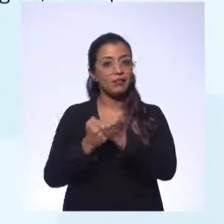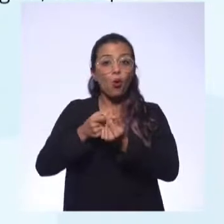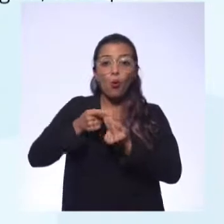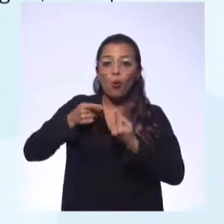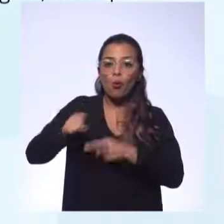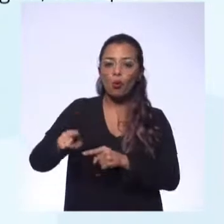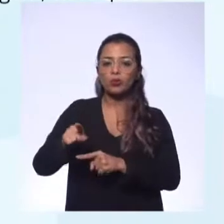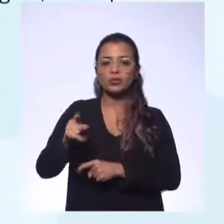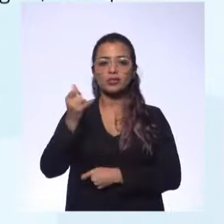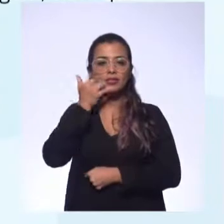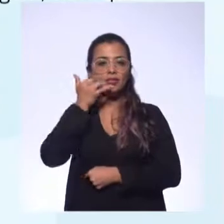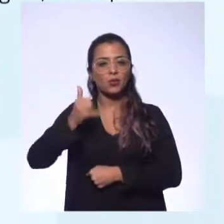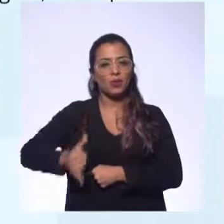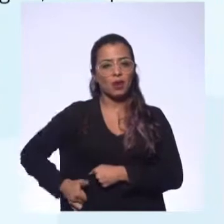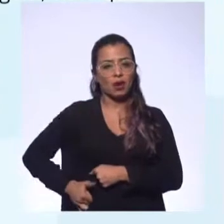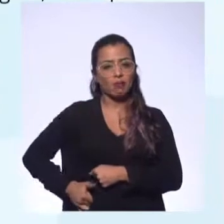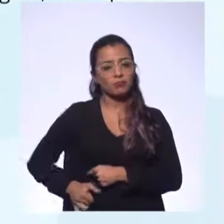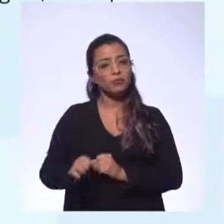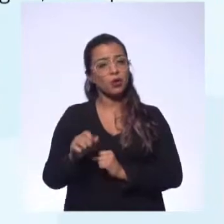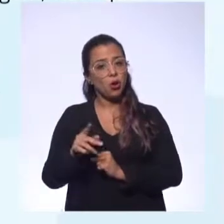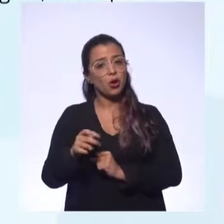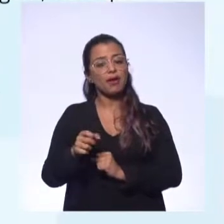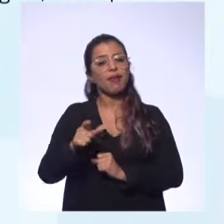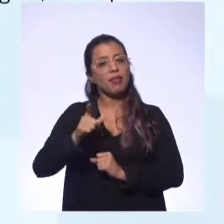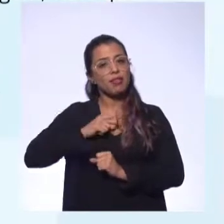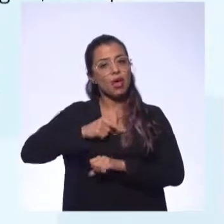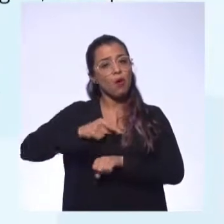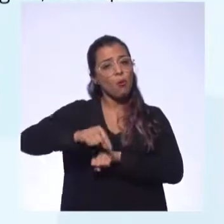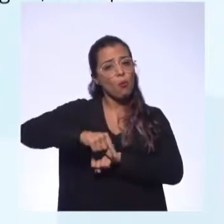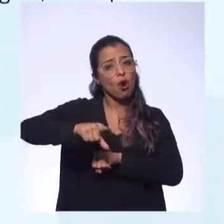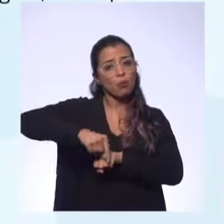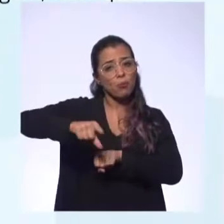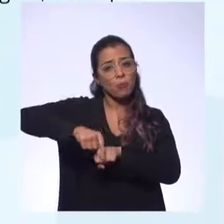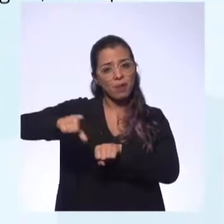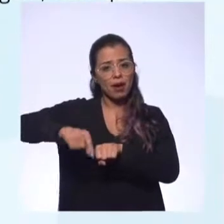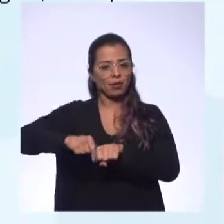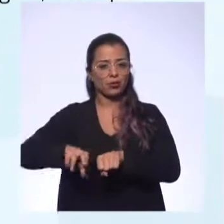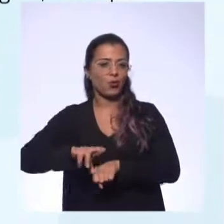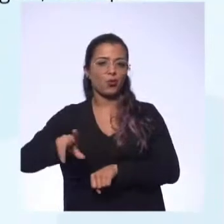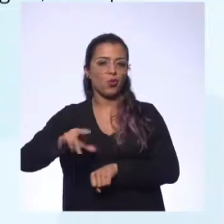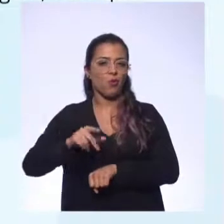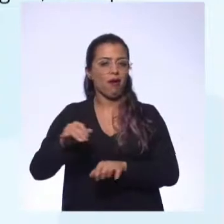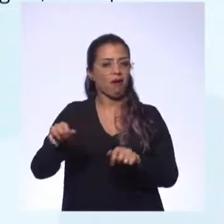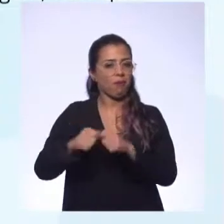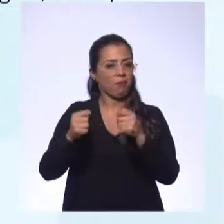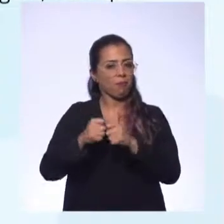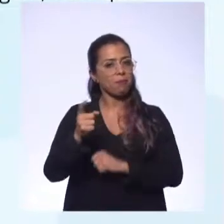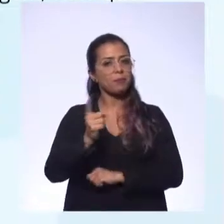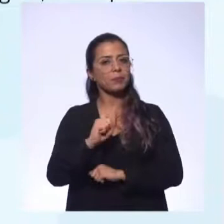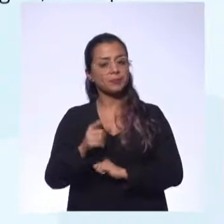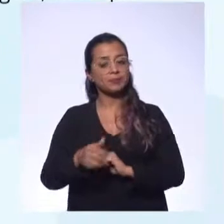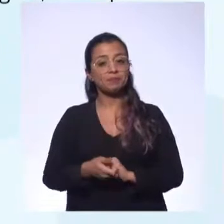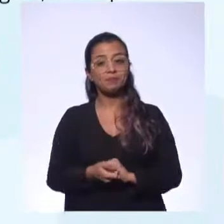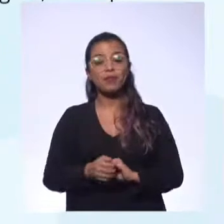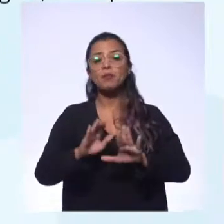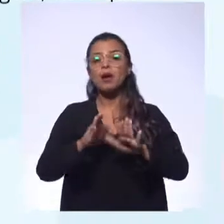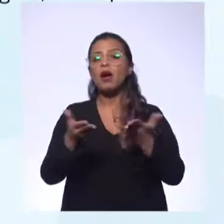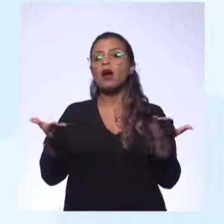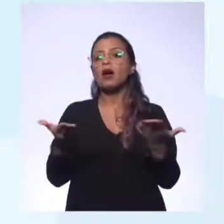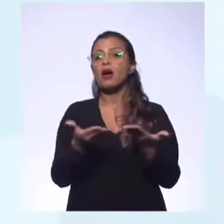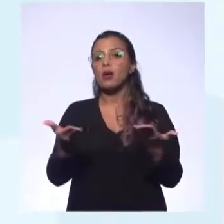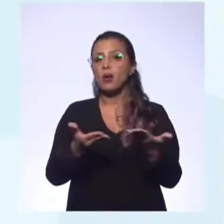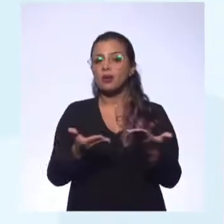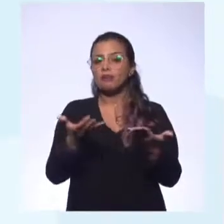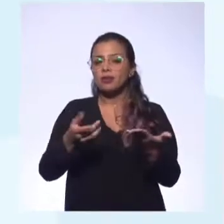ó, eu também tenho argumento. Ele não está falando da conversa ali do tio do Zap, não. Está trazendo argumentação. E agora? E agora